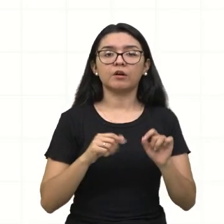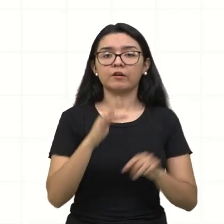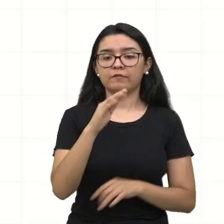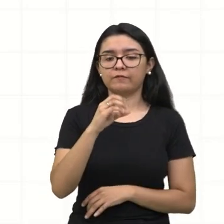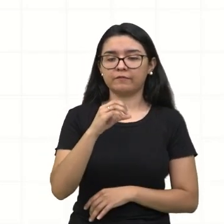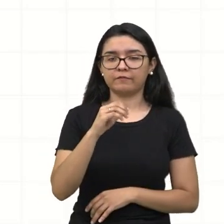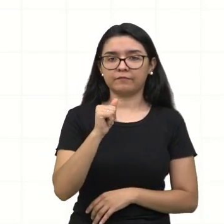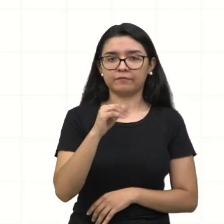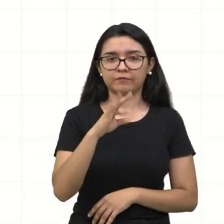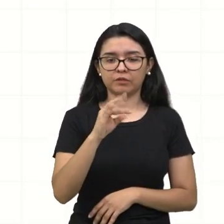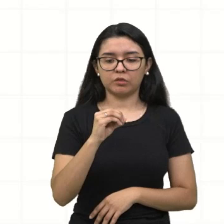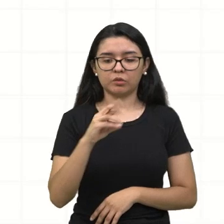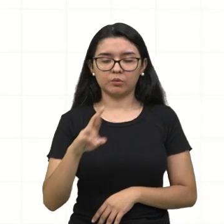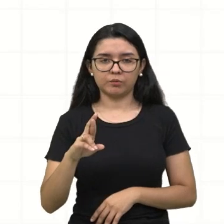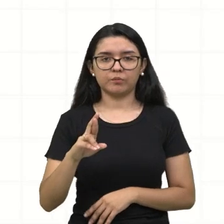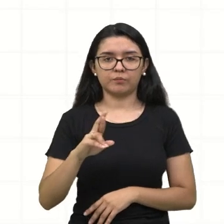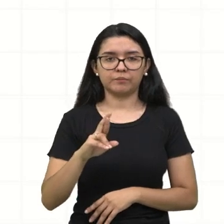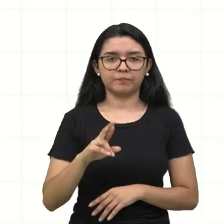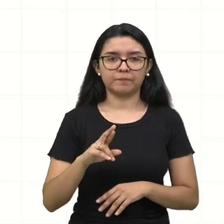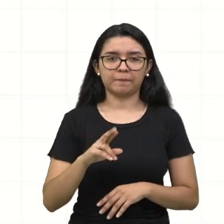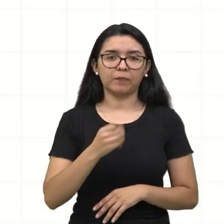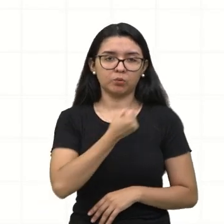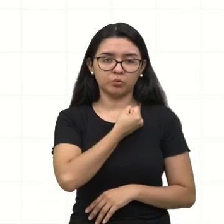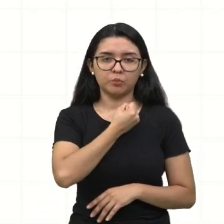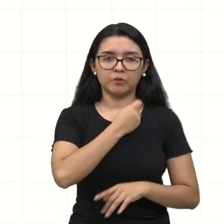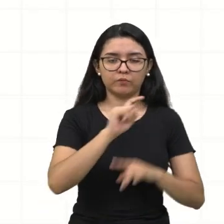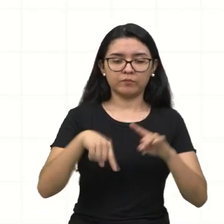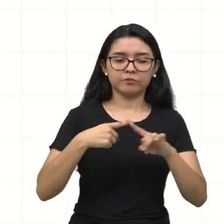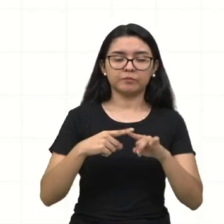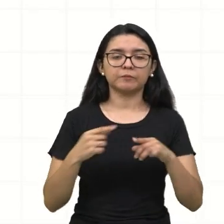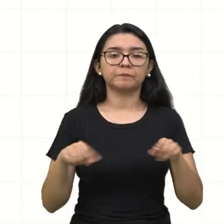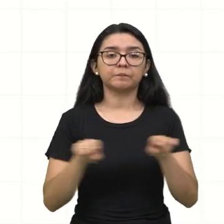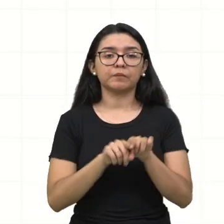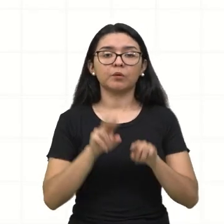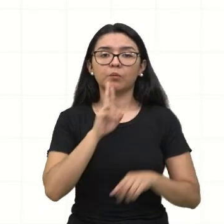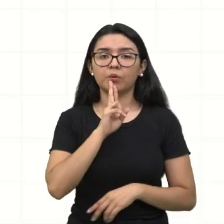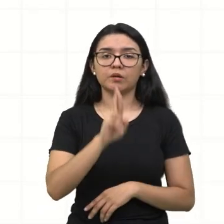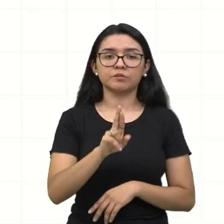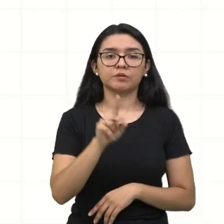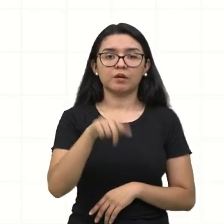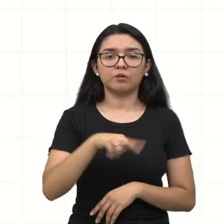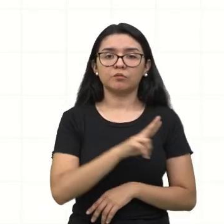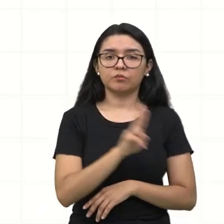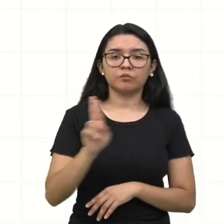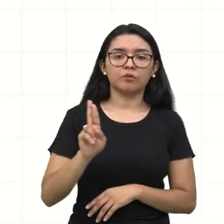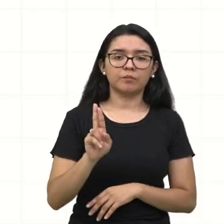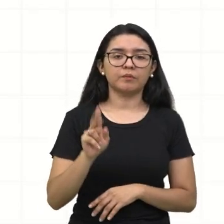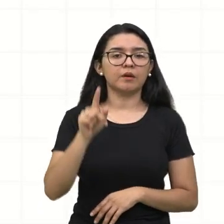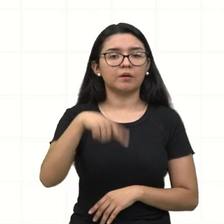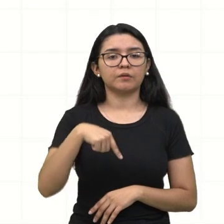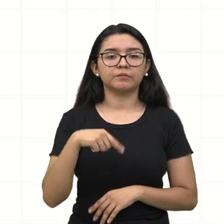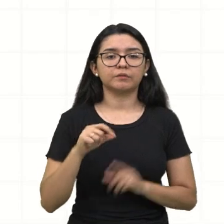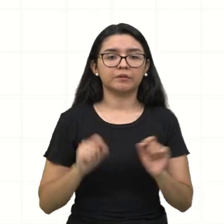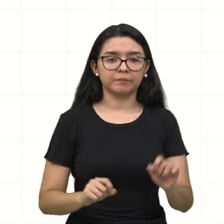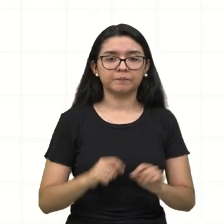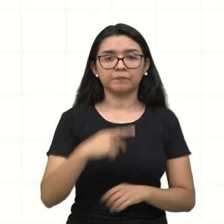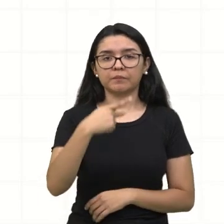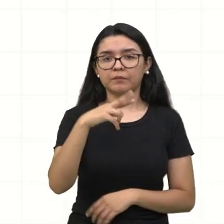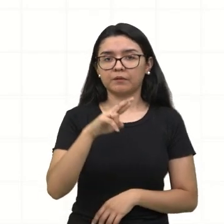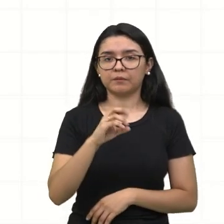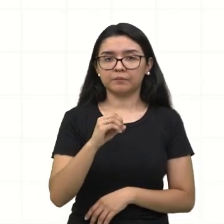fatores da multiplicação. E o resultado da operação em questão é chamado de